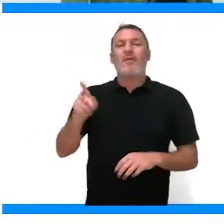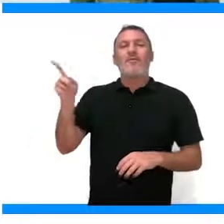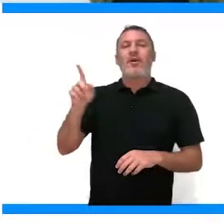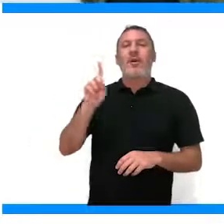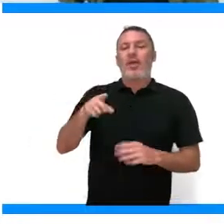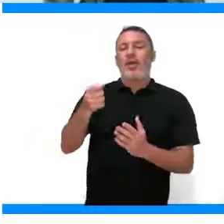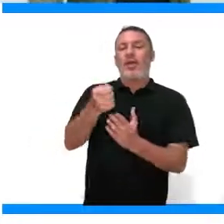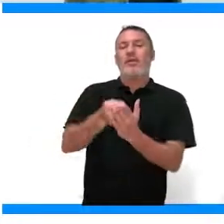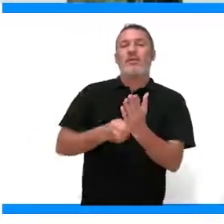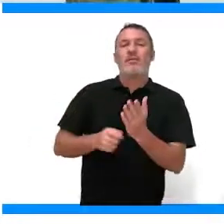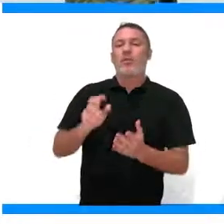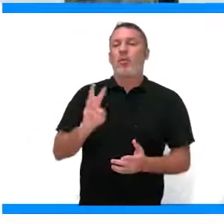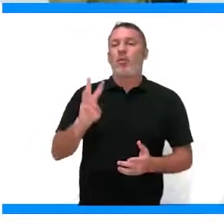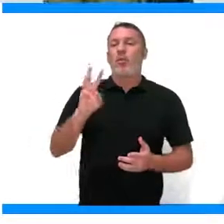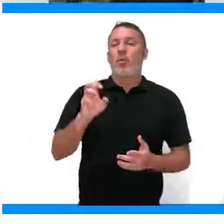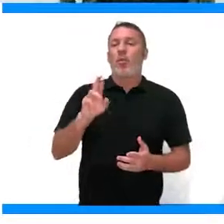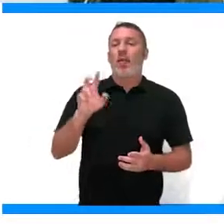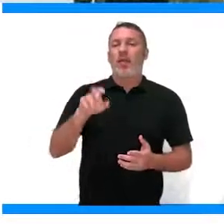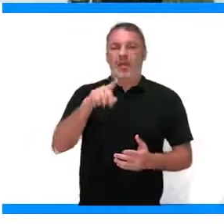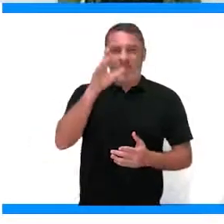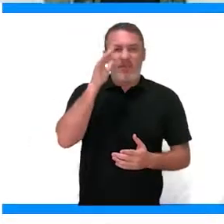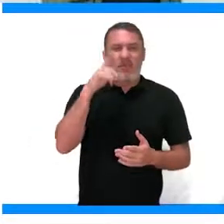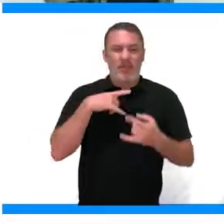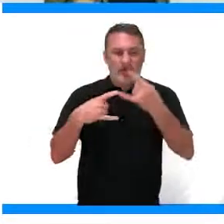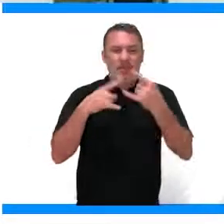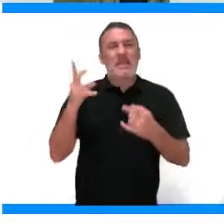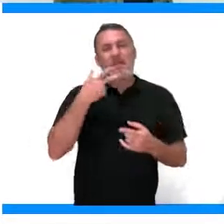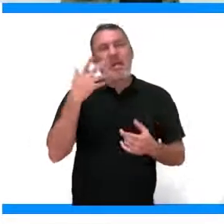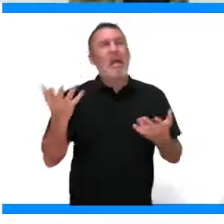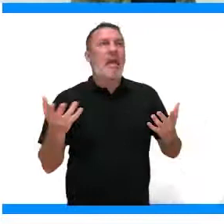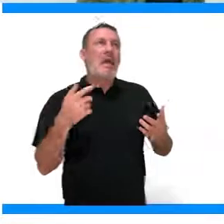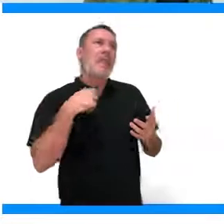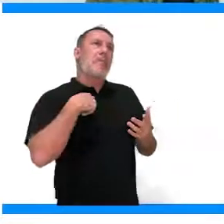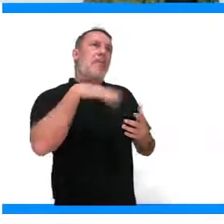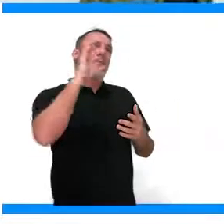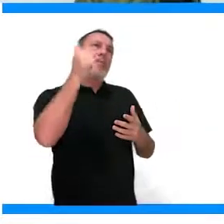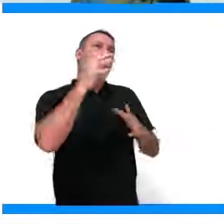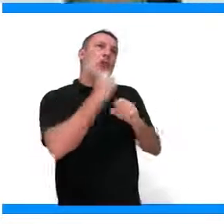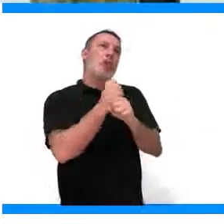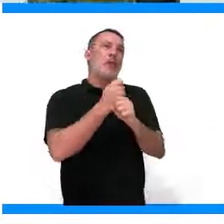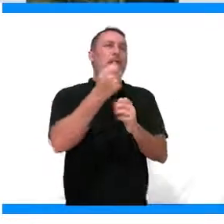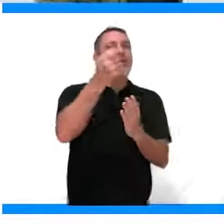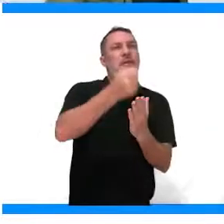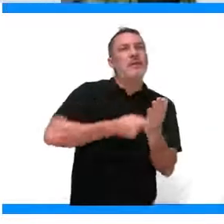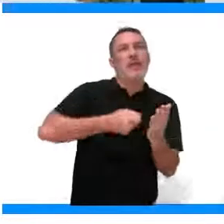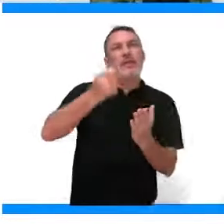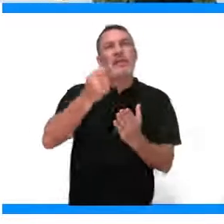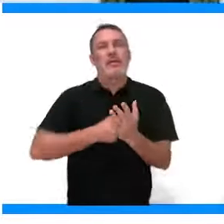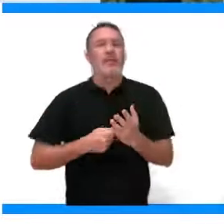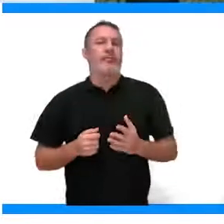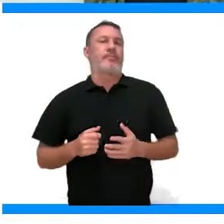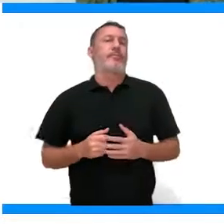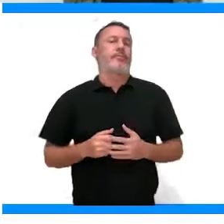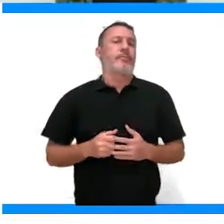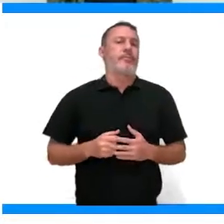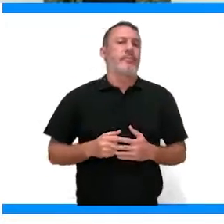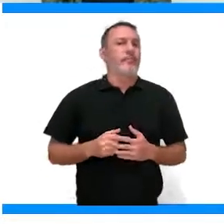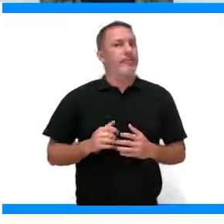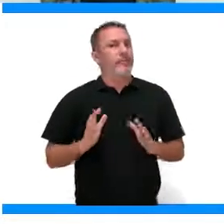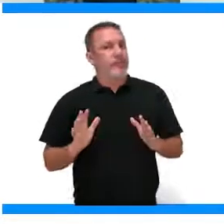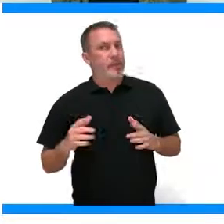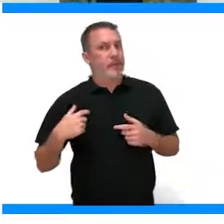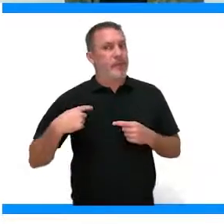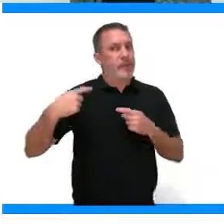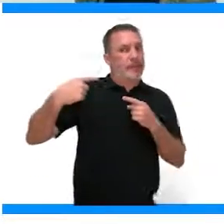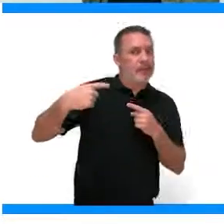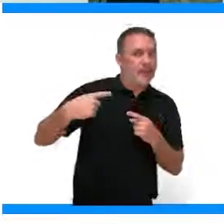professor Werner, que dá aula de redação, acompanha ele aqui também nas nossas aulas, ele fica por aí dizendo que a sua maior nota vai ser na prova de redação.